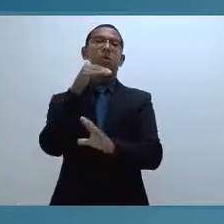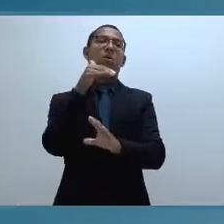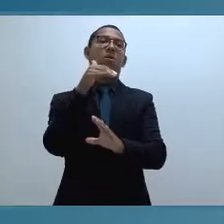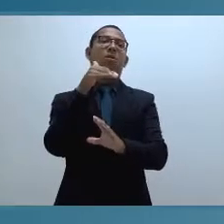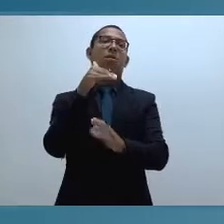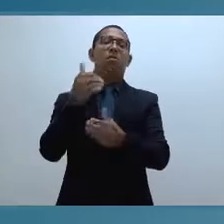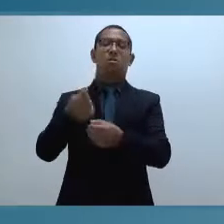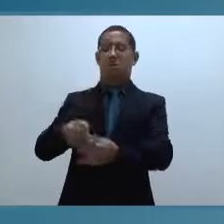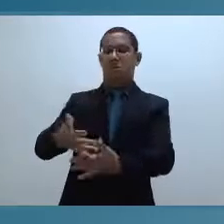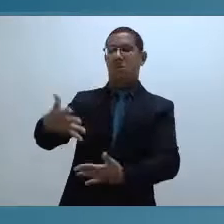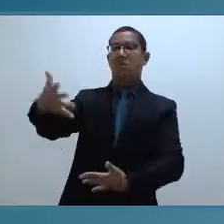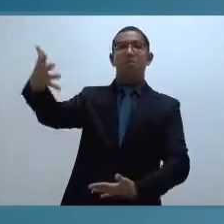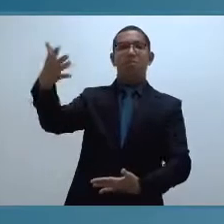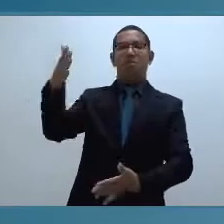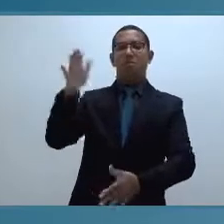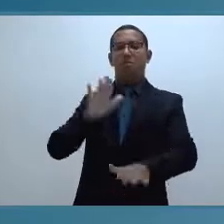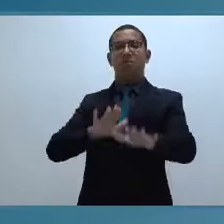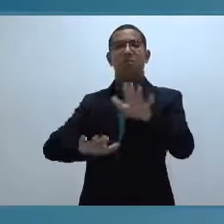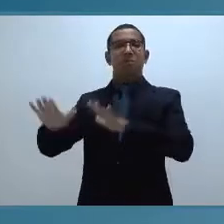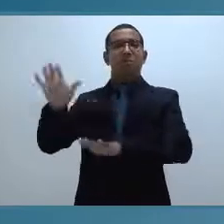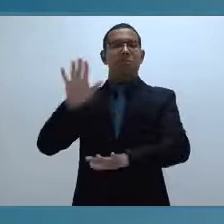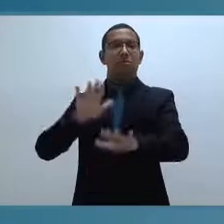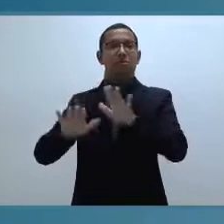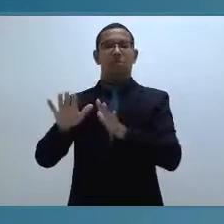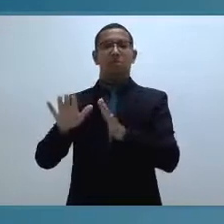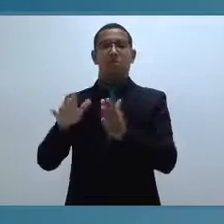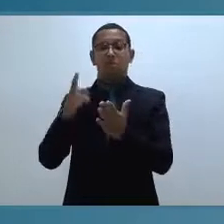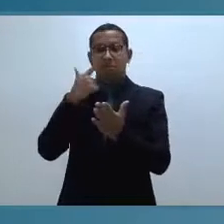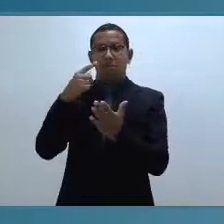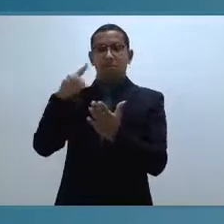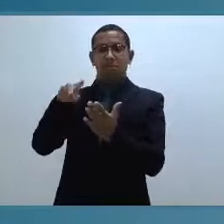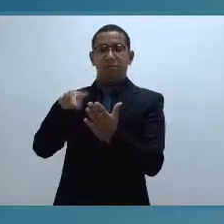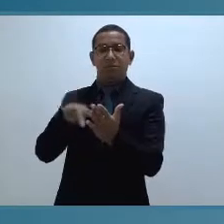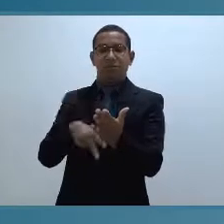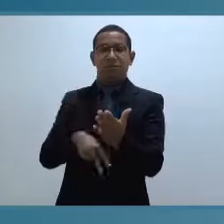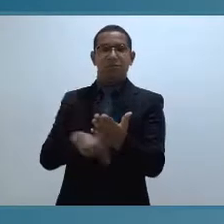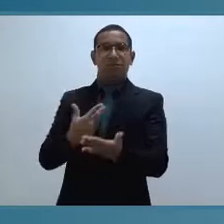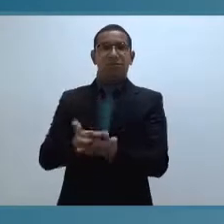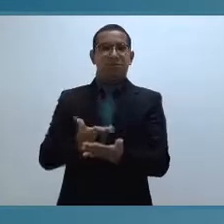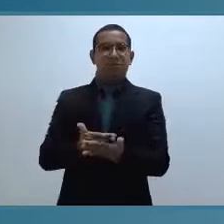mais criteriosos da nova resolução.